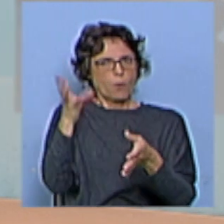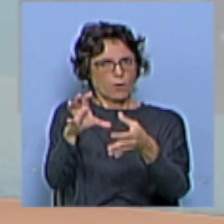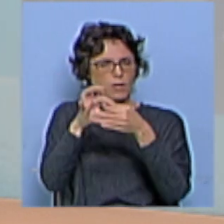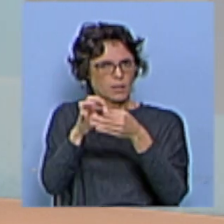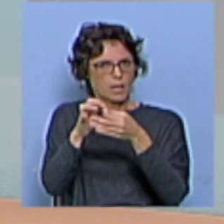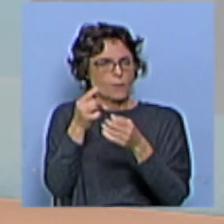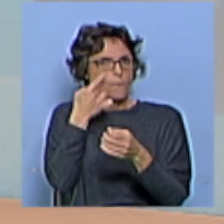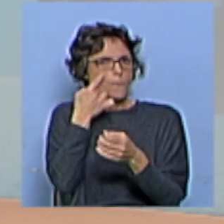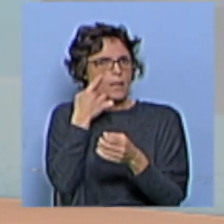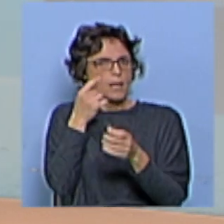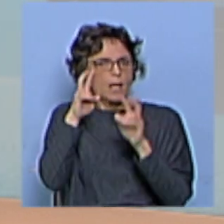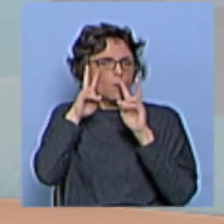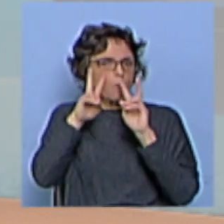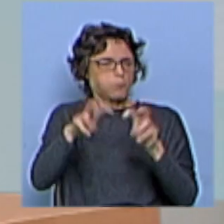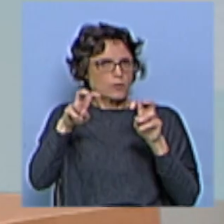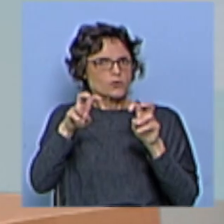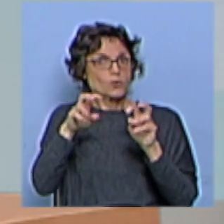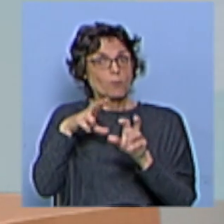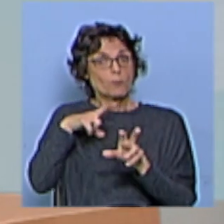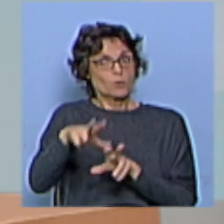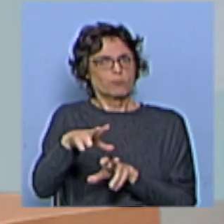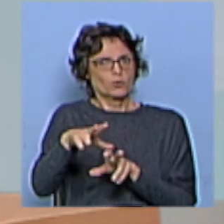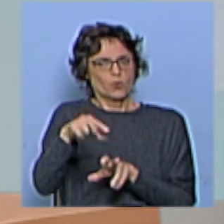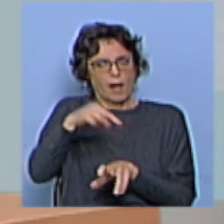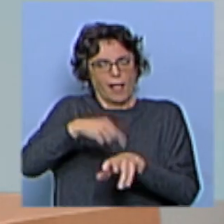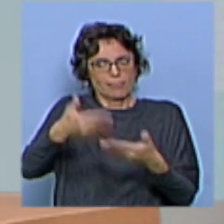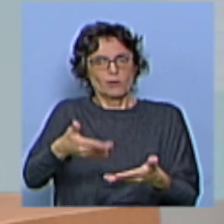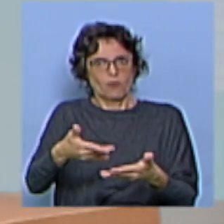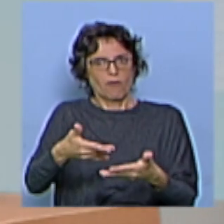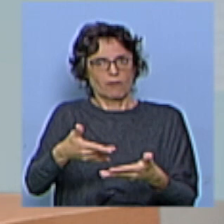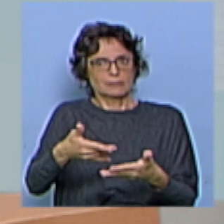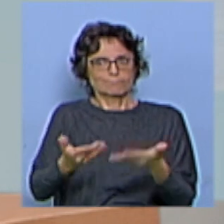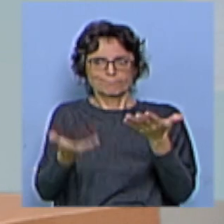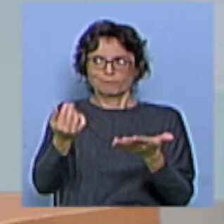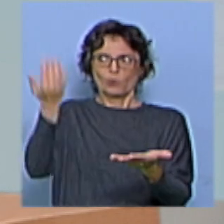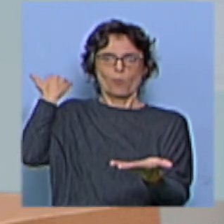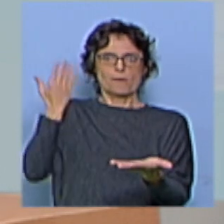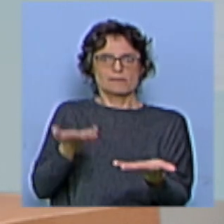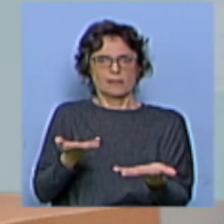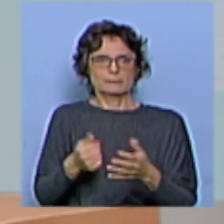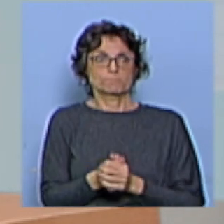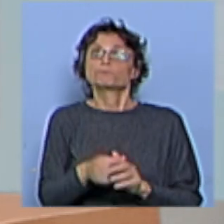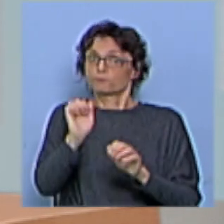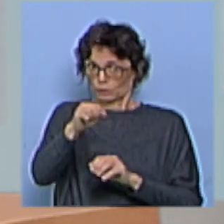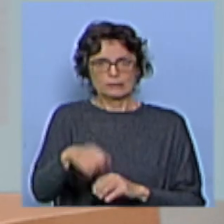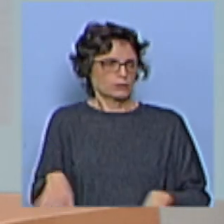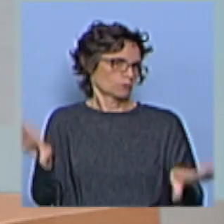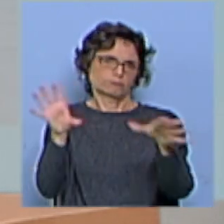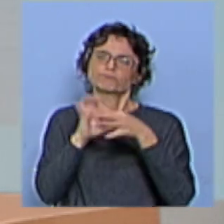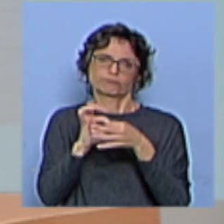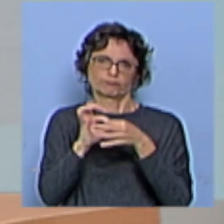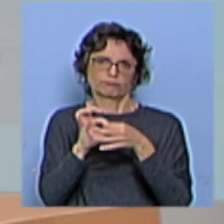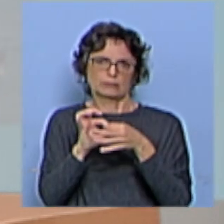é hoje. É absolutamente indissociável, e não só com estes exemplos que acabei de dar, mas com todos os outros.